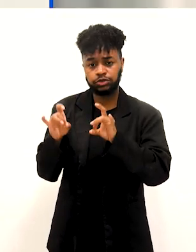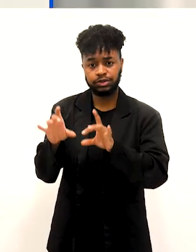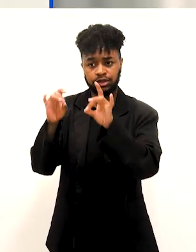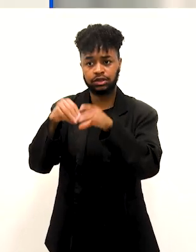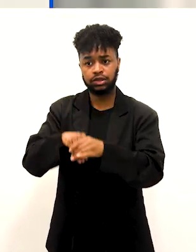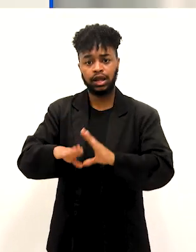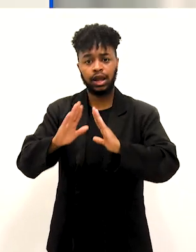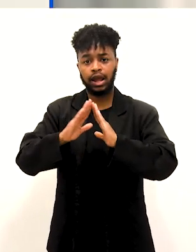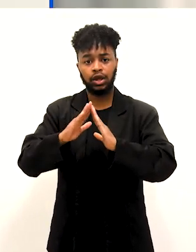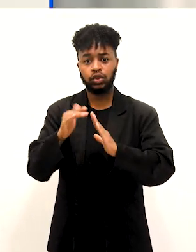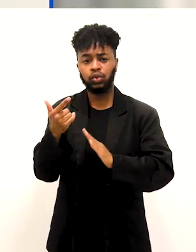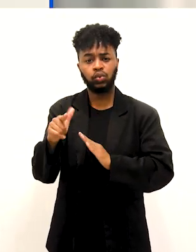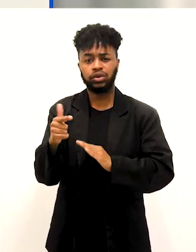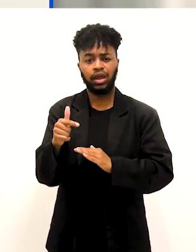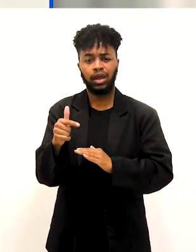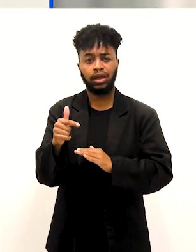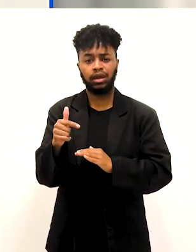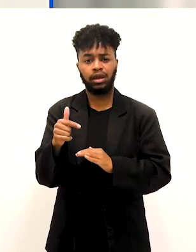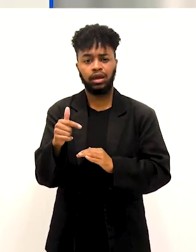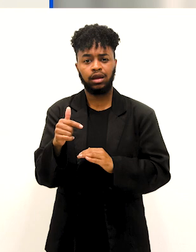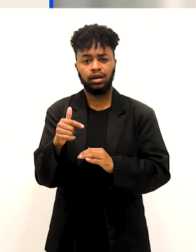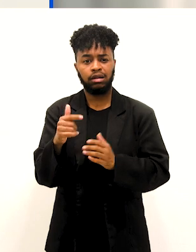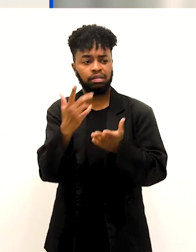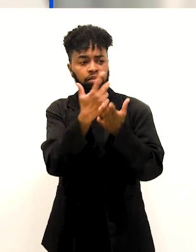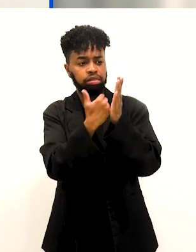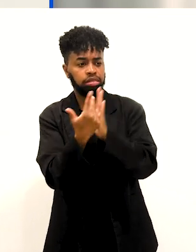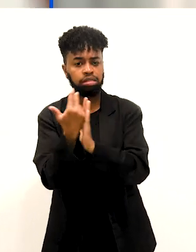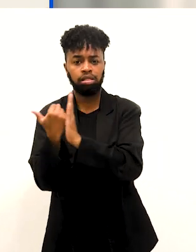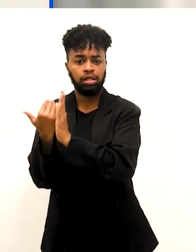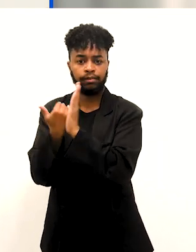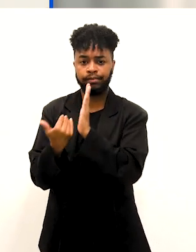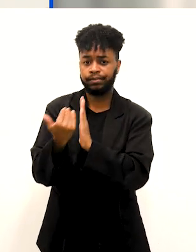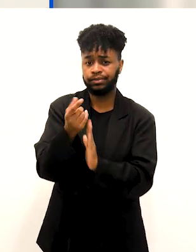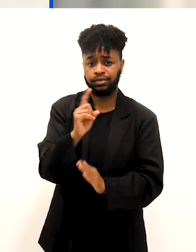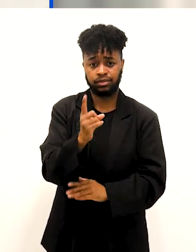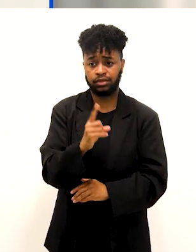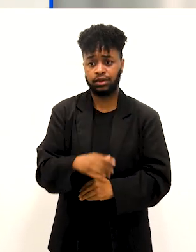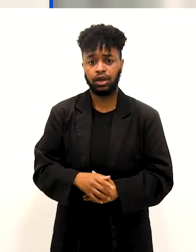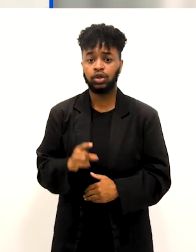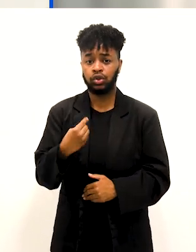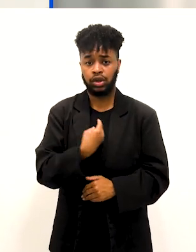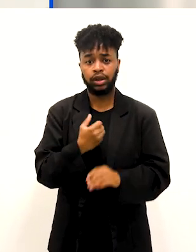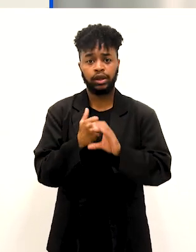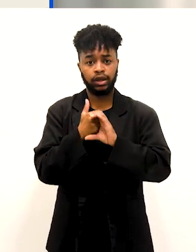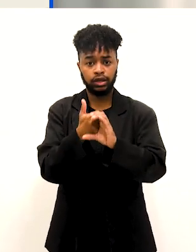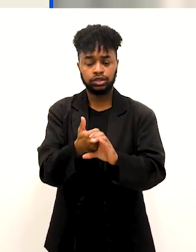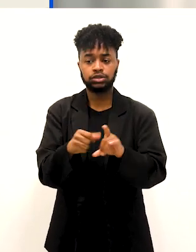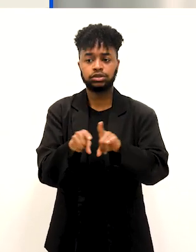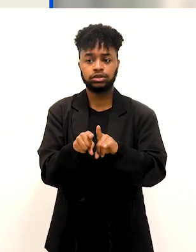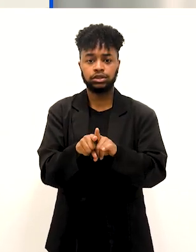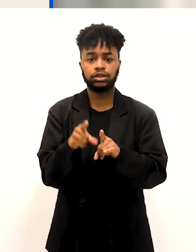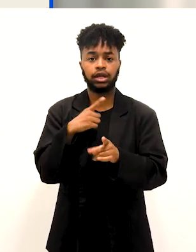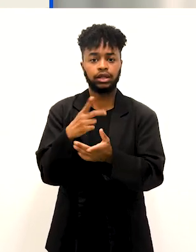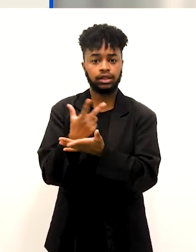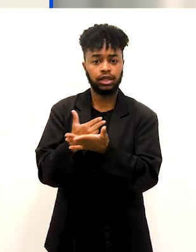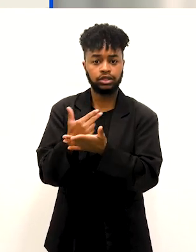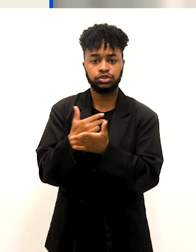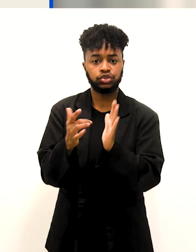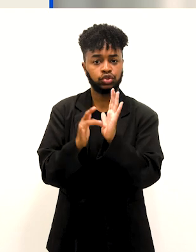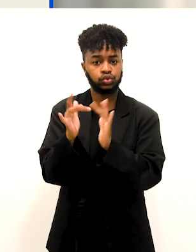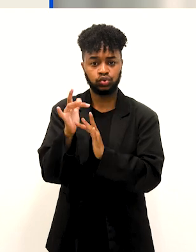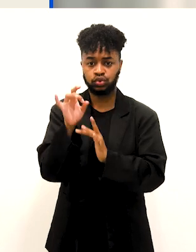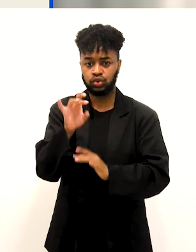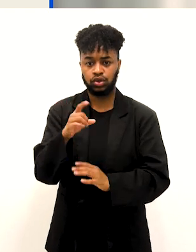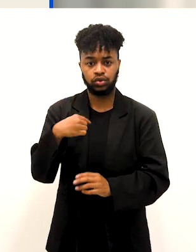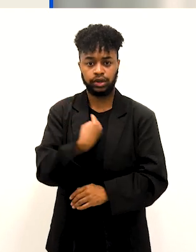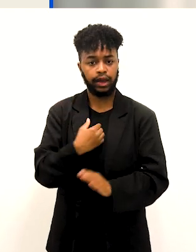Na casa não é rodeada de gravuras. Temos uma gravura, né? Nós somos cristãos, nós temos uma gravura de Jesus Cristo